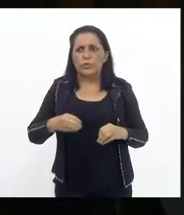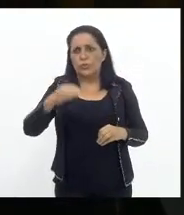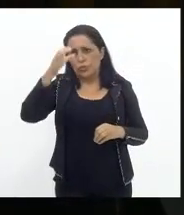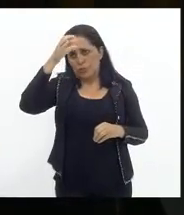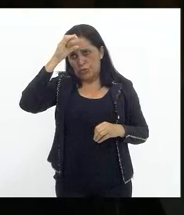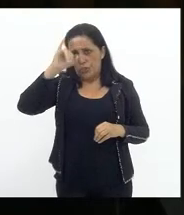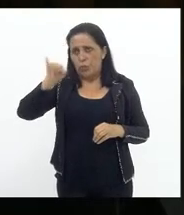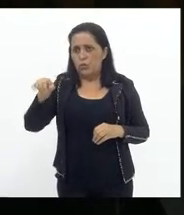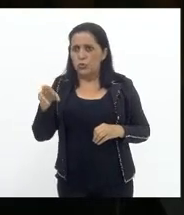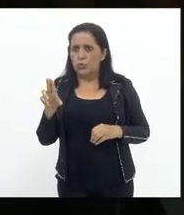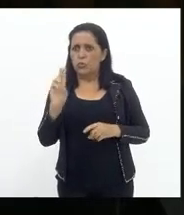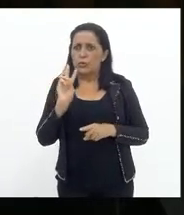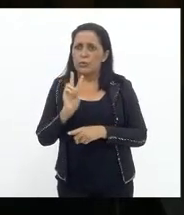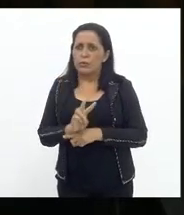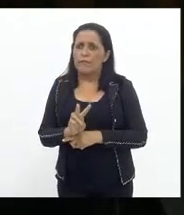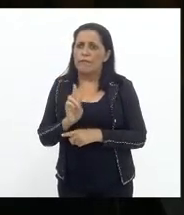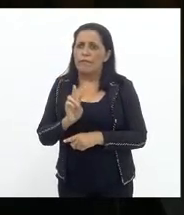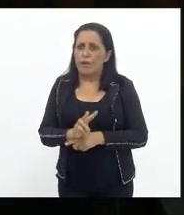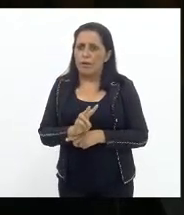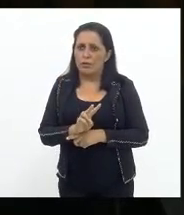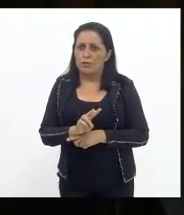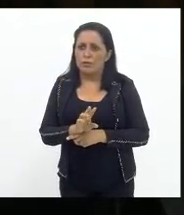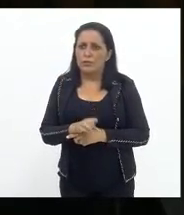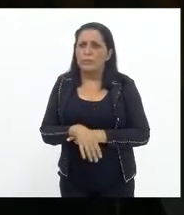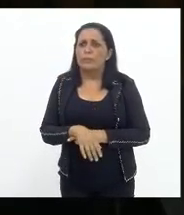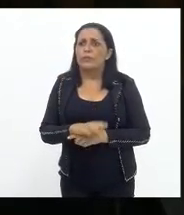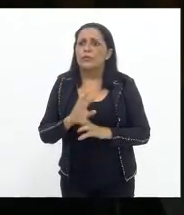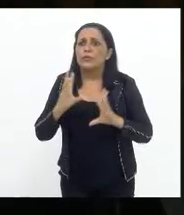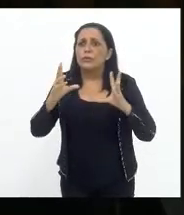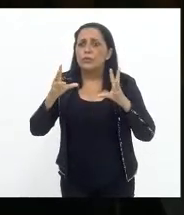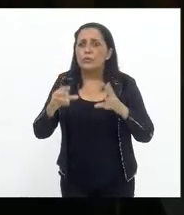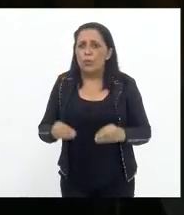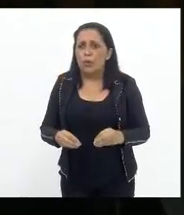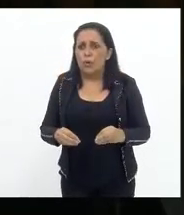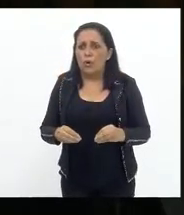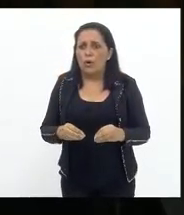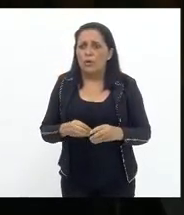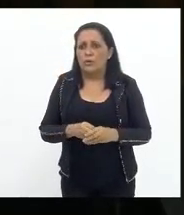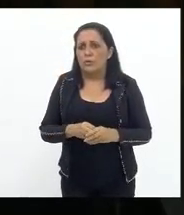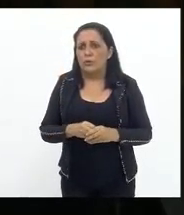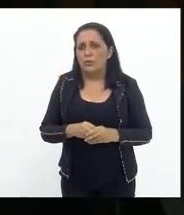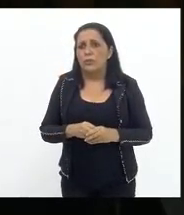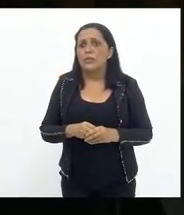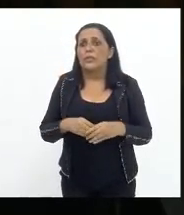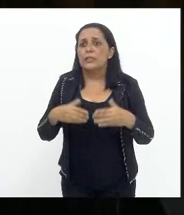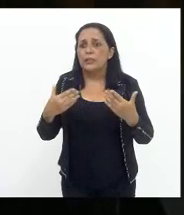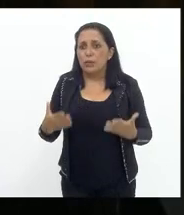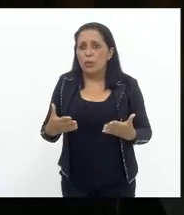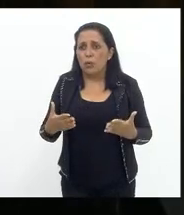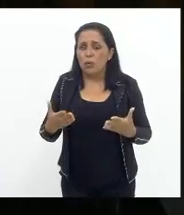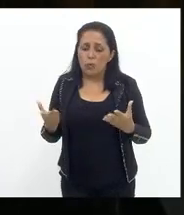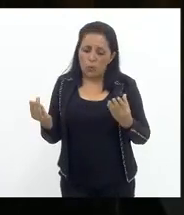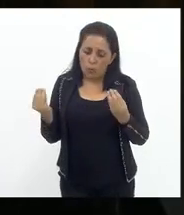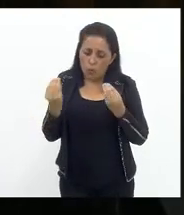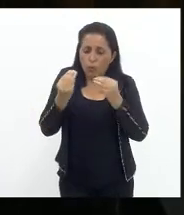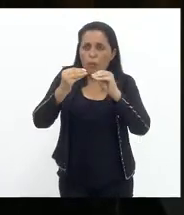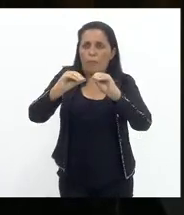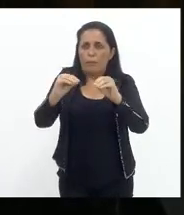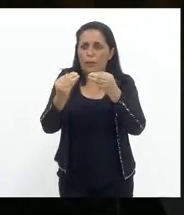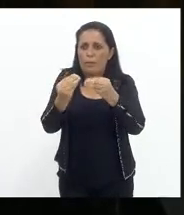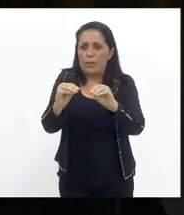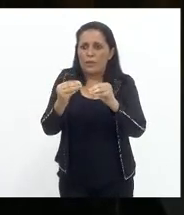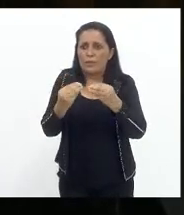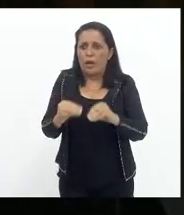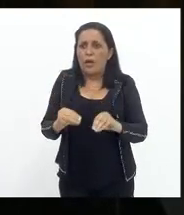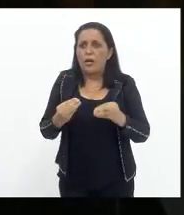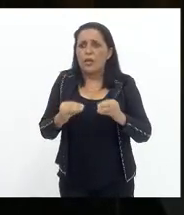essa bandeira, todas as questões para que possamos efetivamente implementar tudo que os senhores